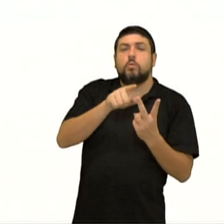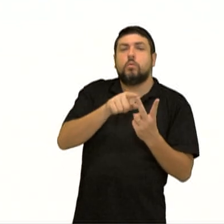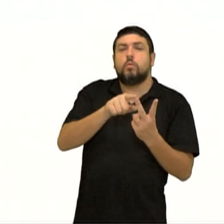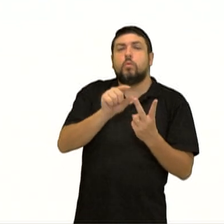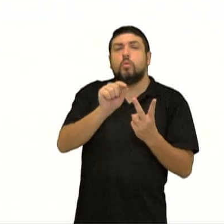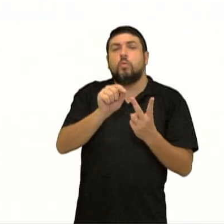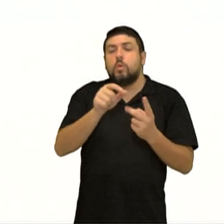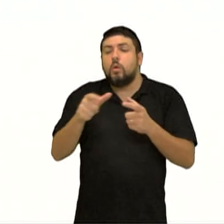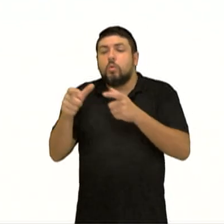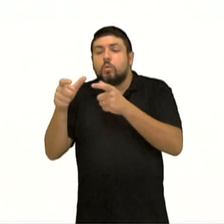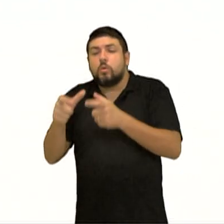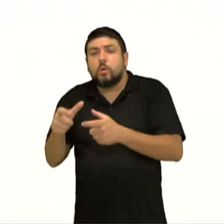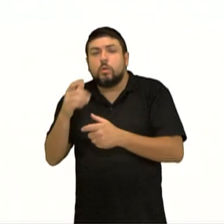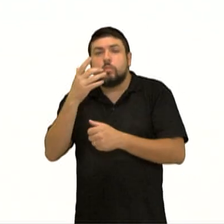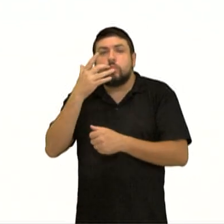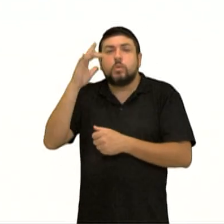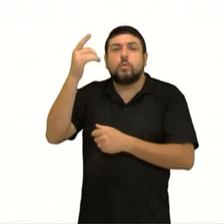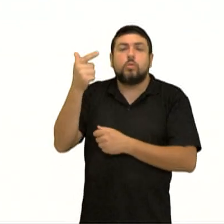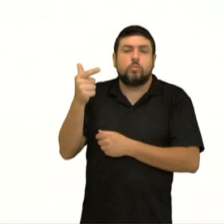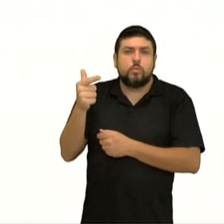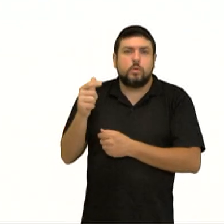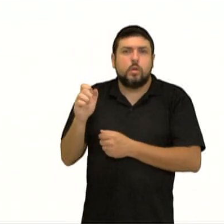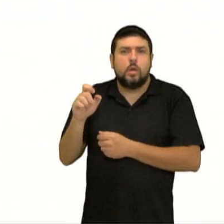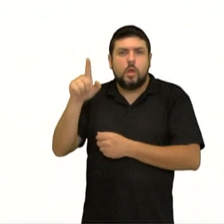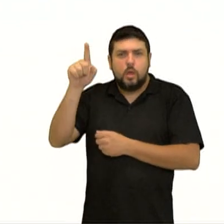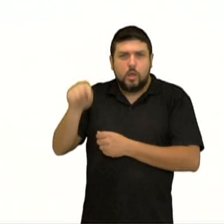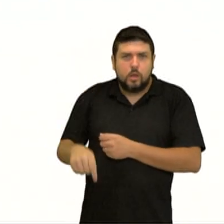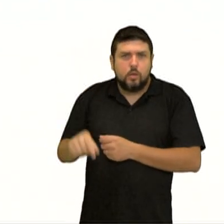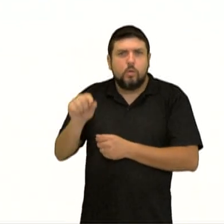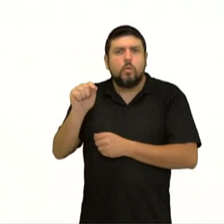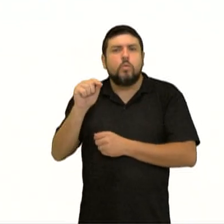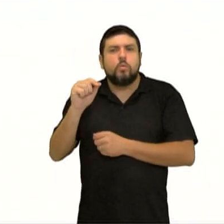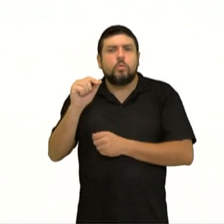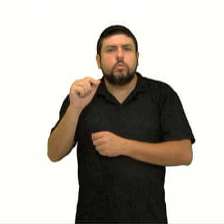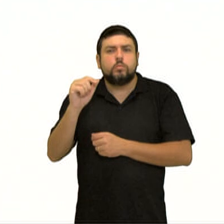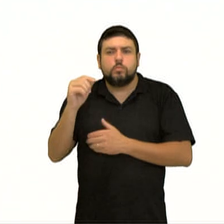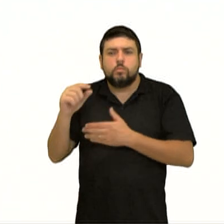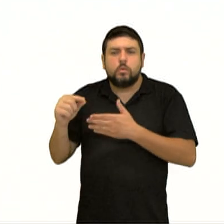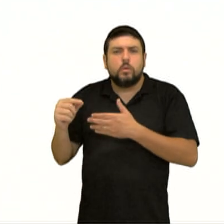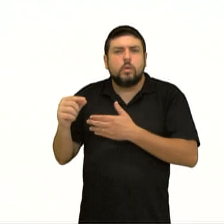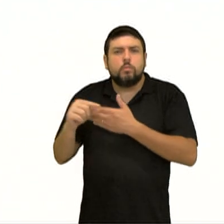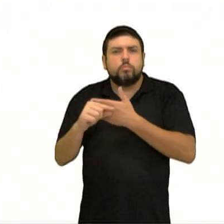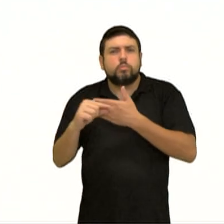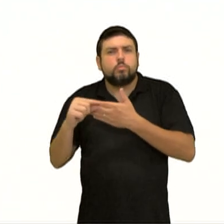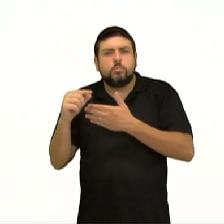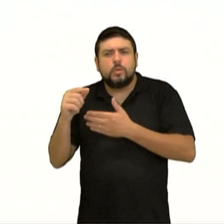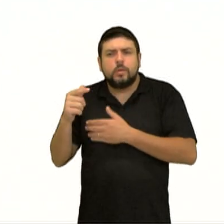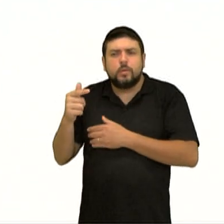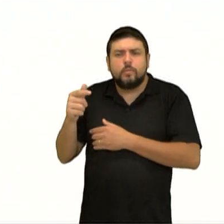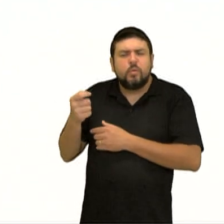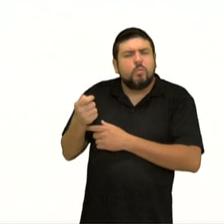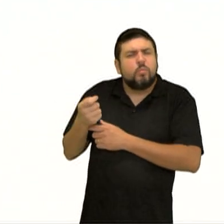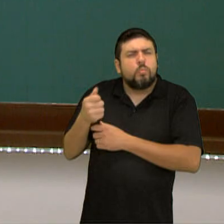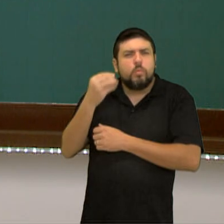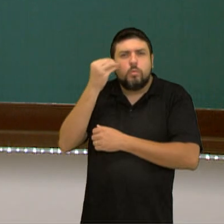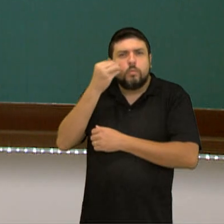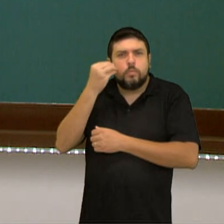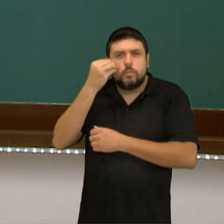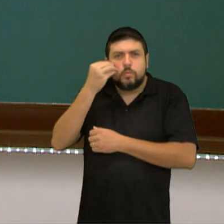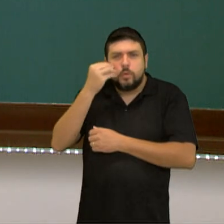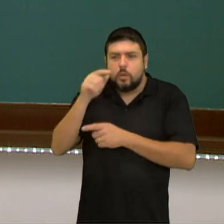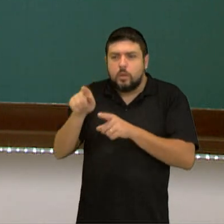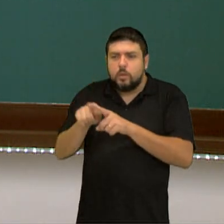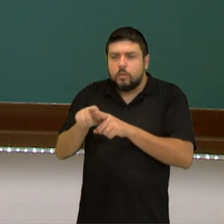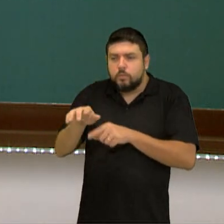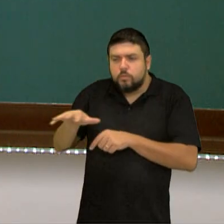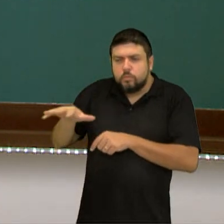talhas modestas, trabalhos realizados por artistas de menos experientes e famosos, que é justamente ali a